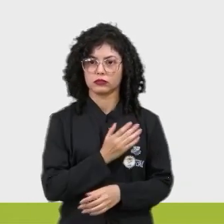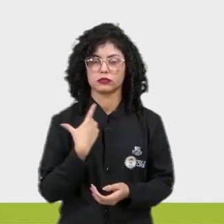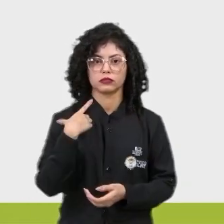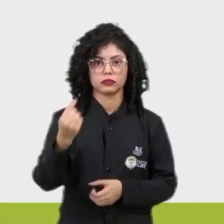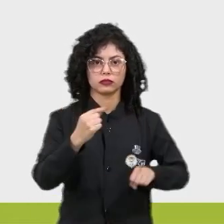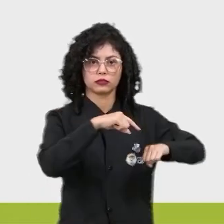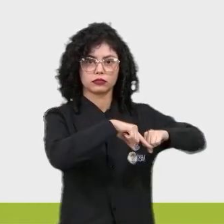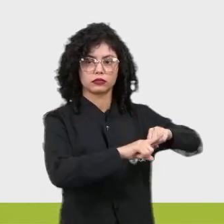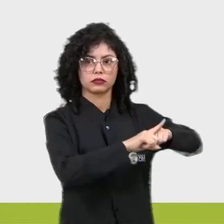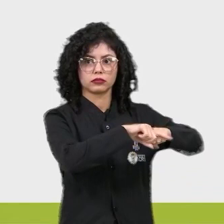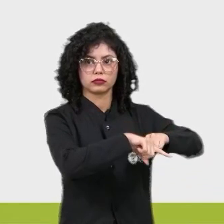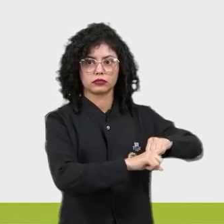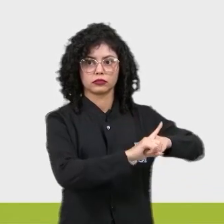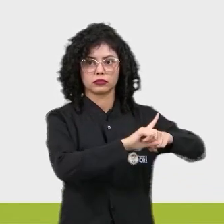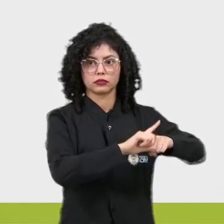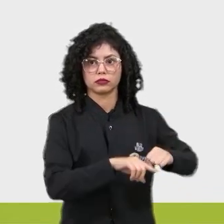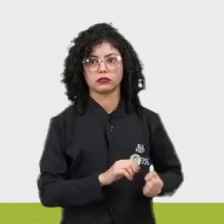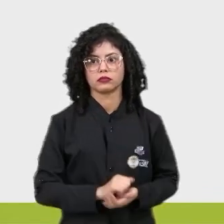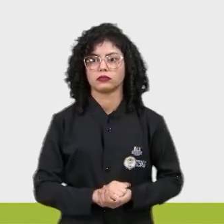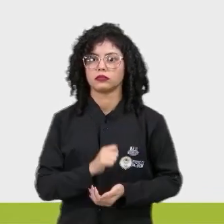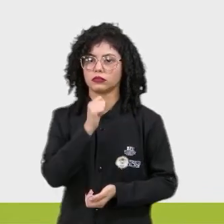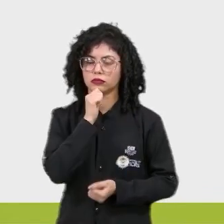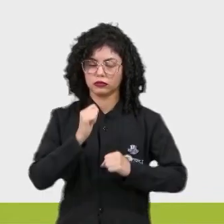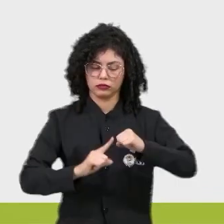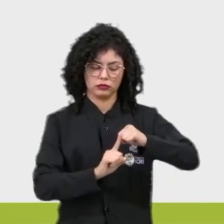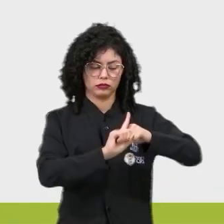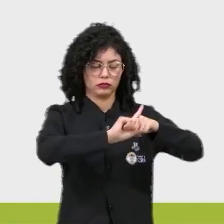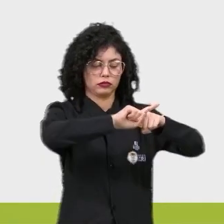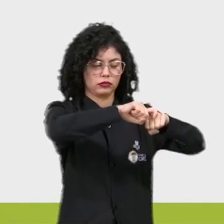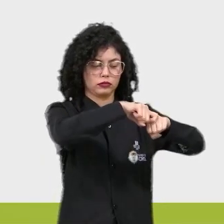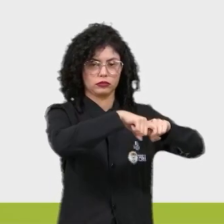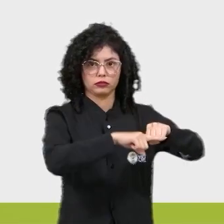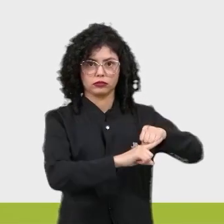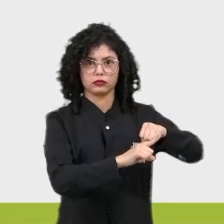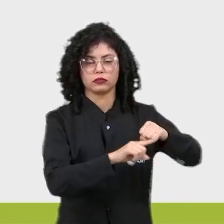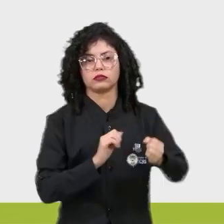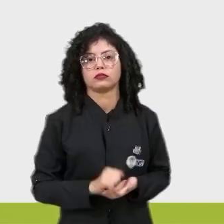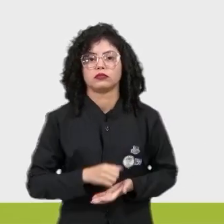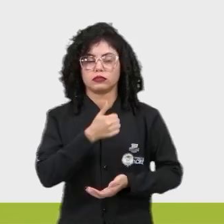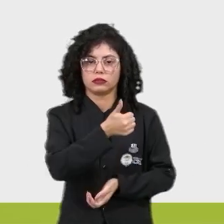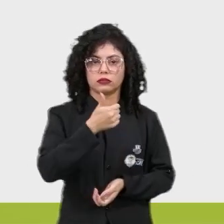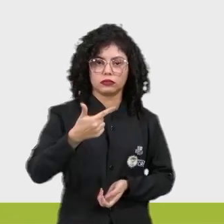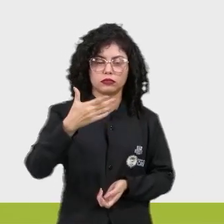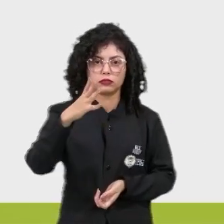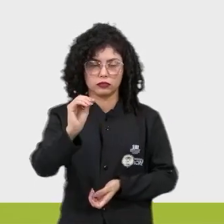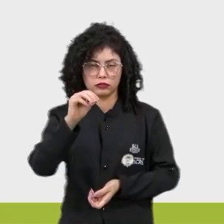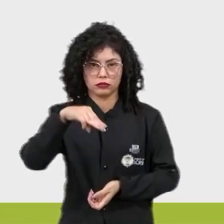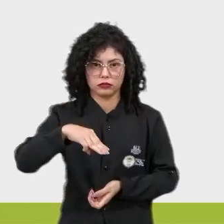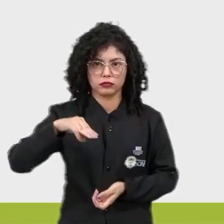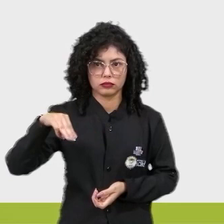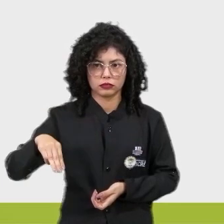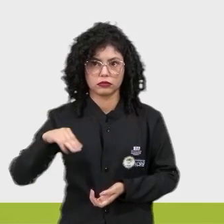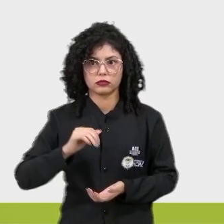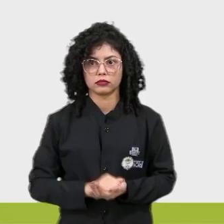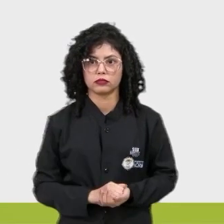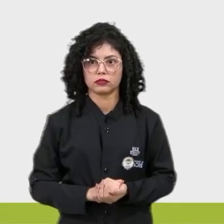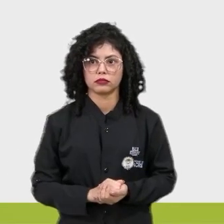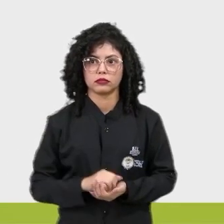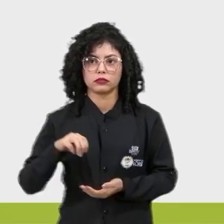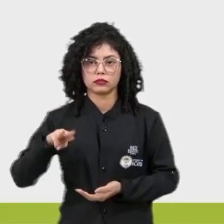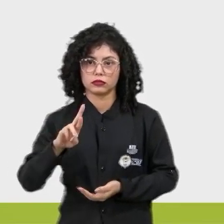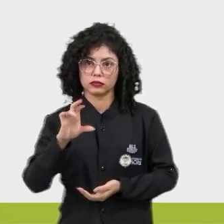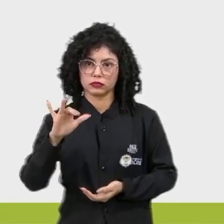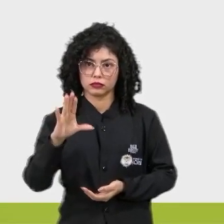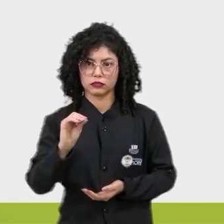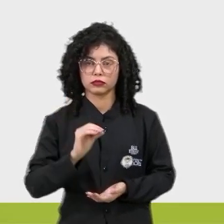artéria aorta. Só lembrando, né, que essa quantidade aqui é 120 milímetros de mercúrio.